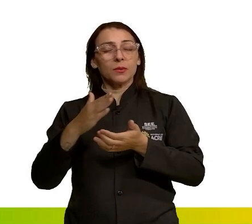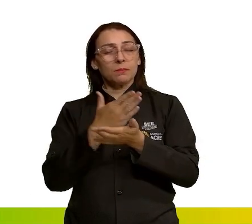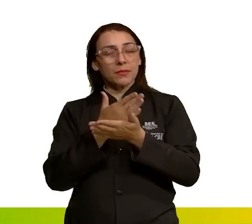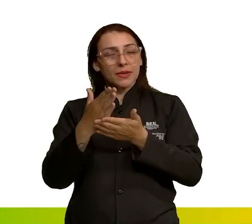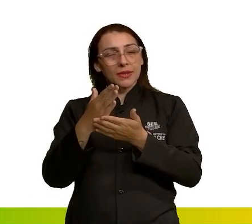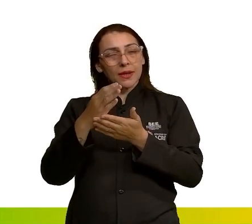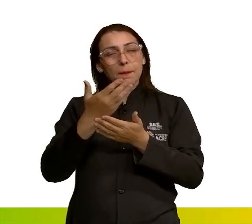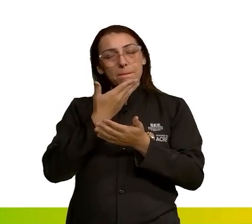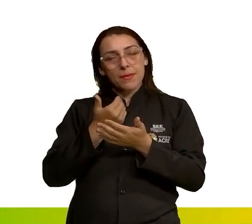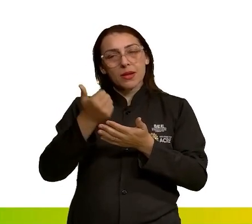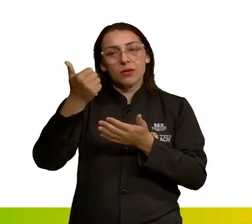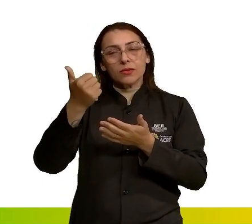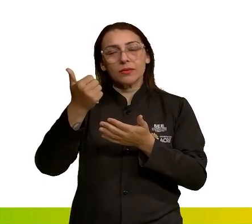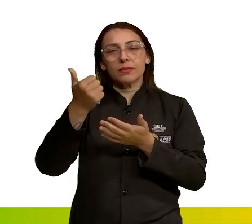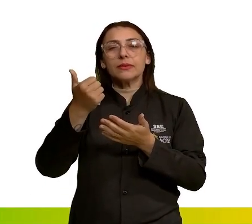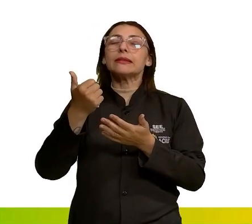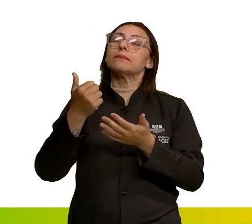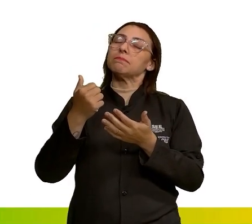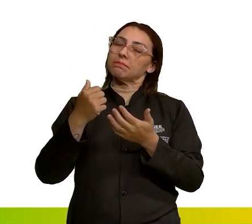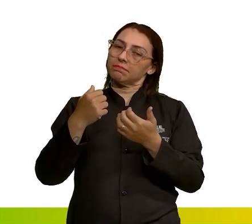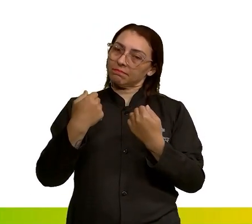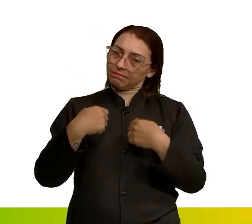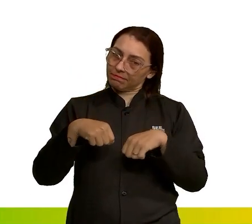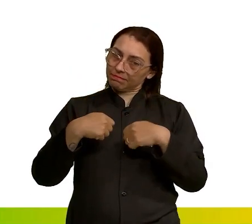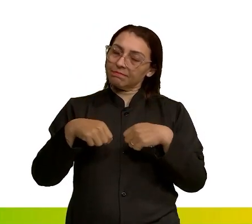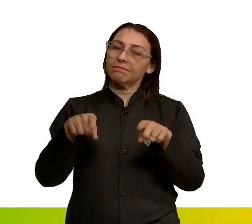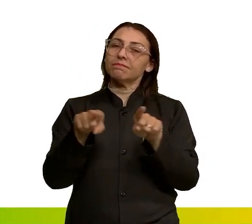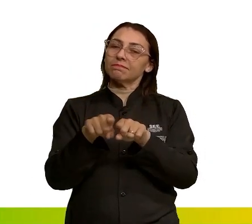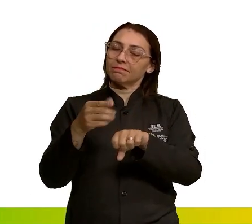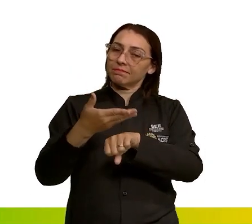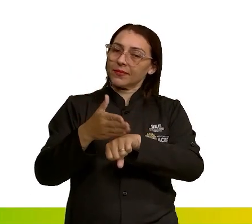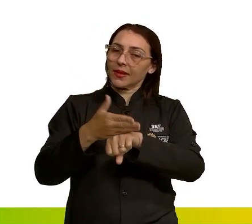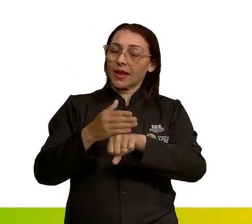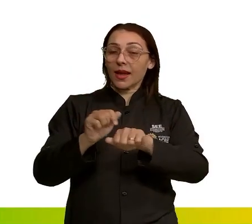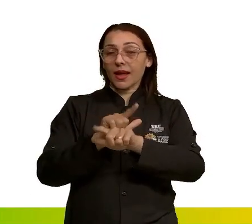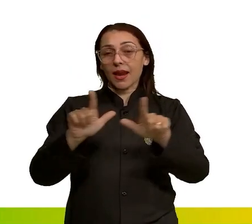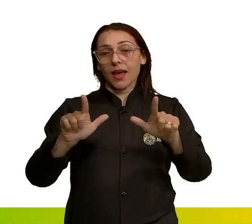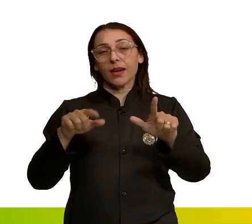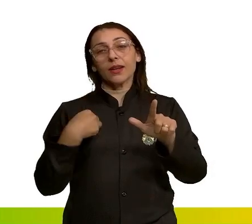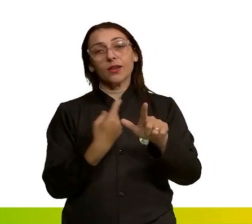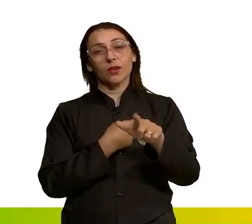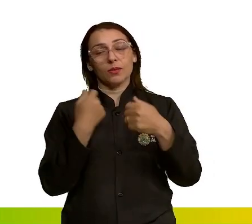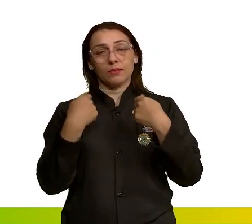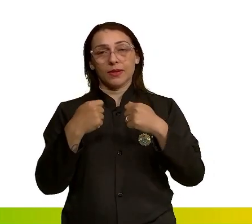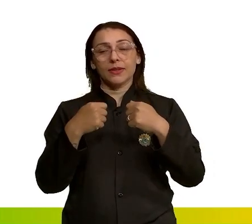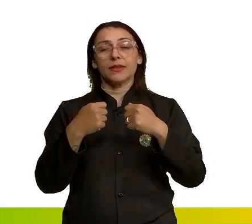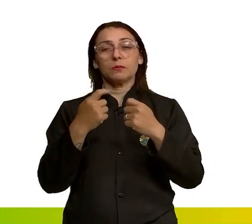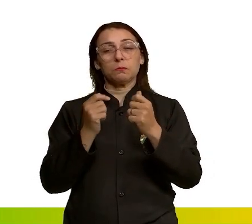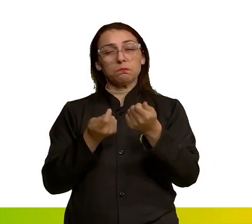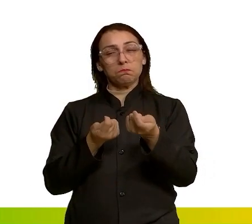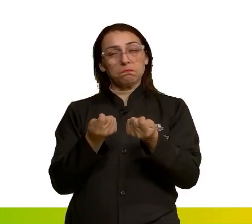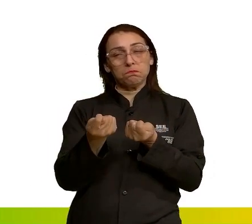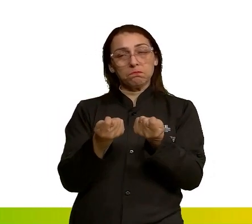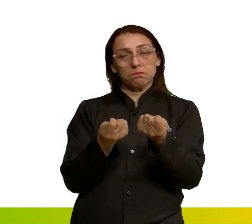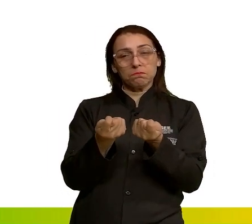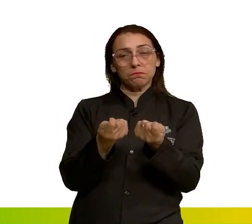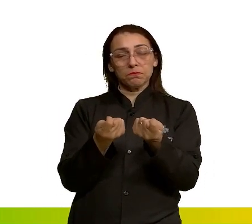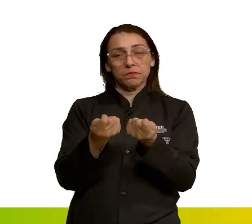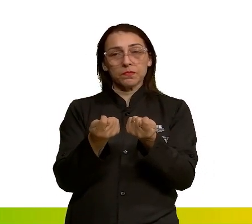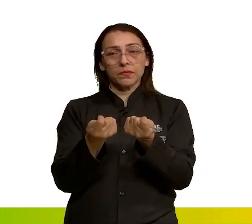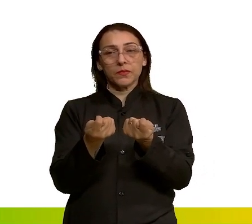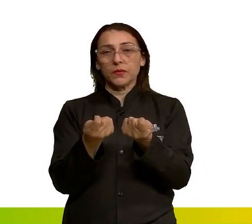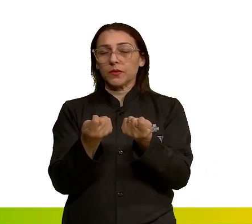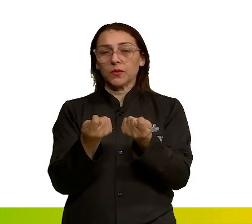melhor, ela deve ser colocada em prática. Agora, é claro que a gente deve dosar as coisas para